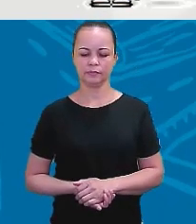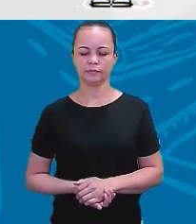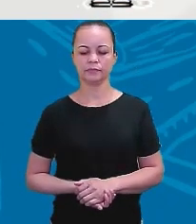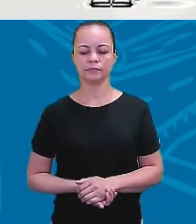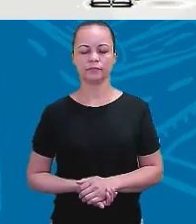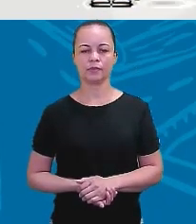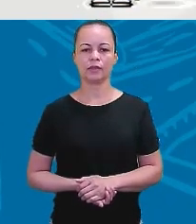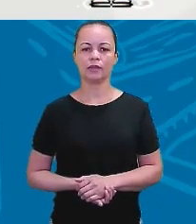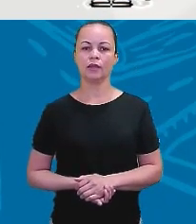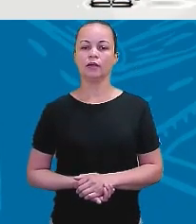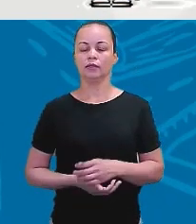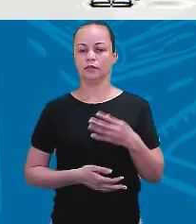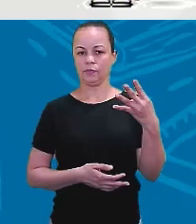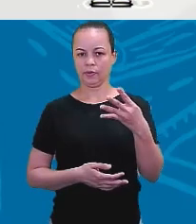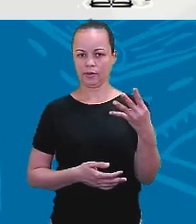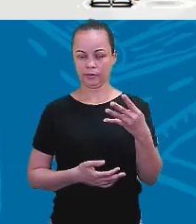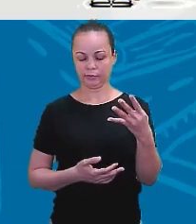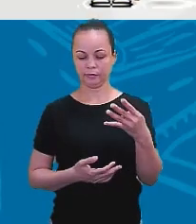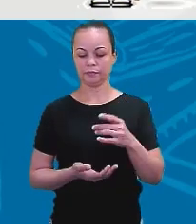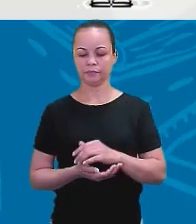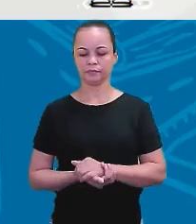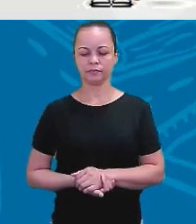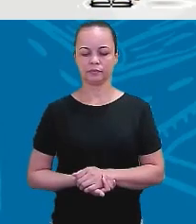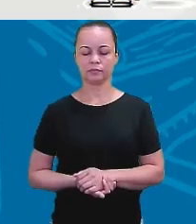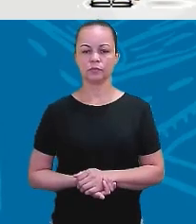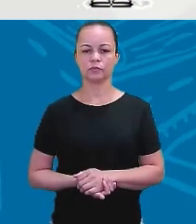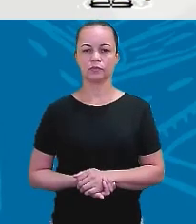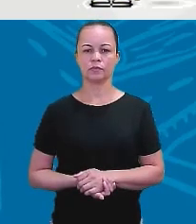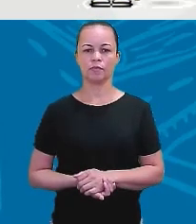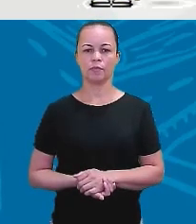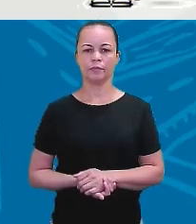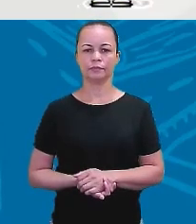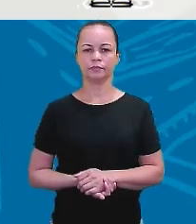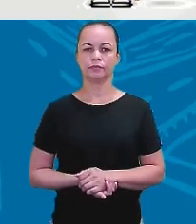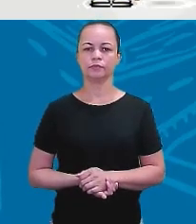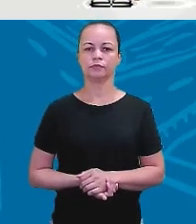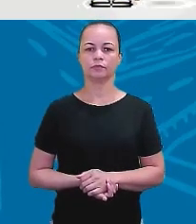a próxima questão, os estudantes